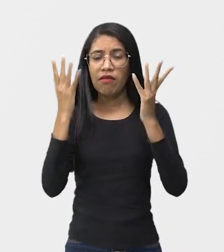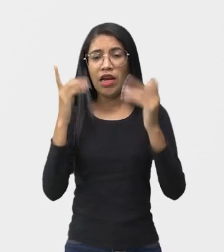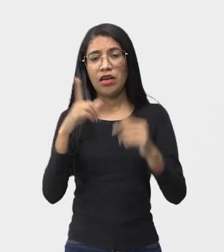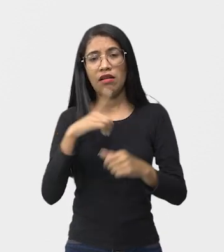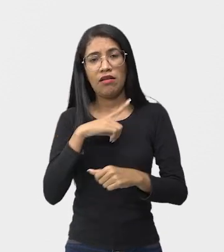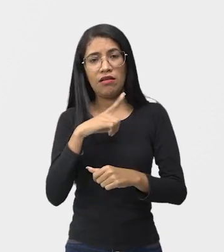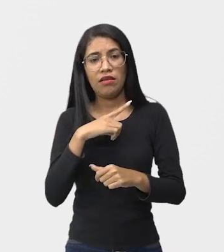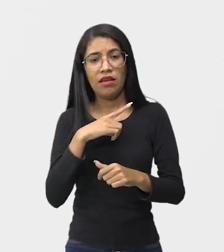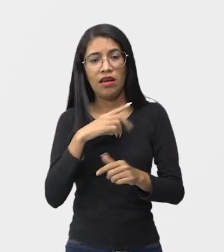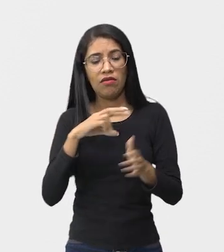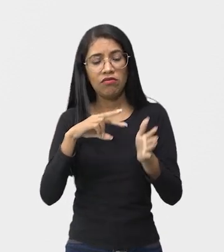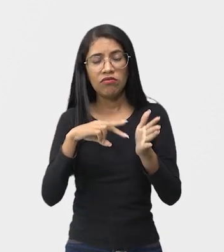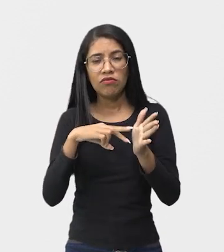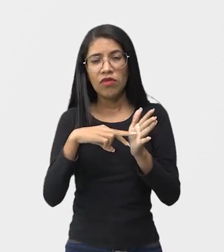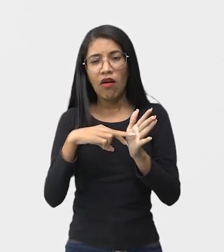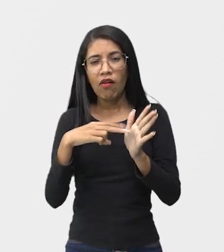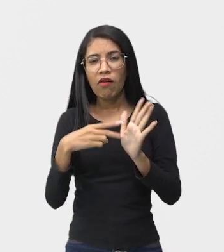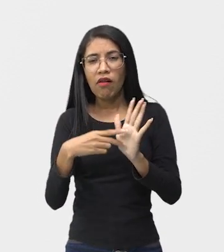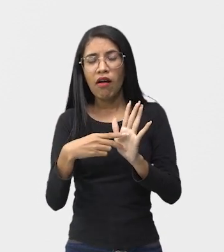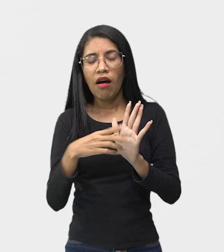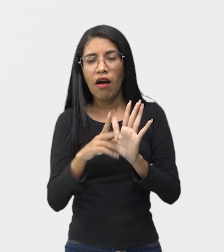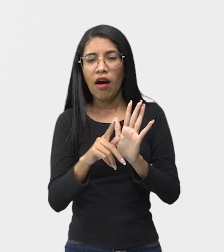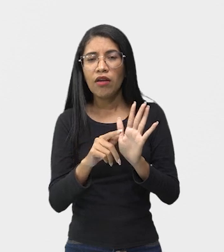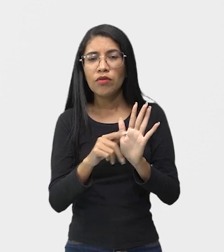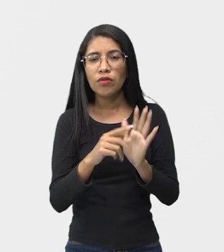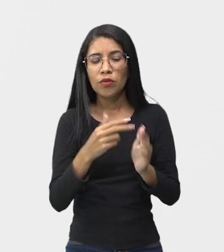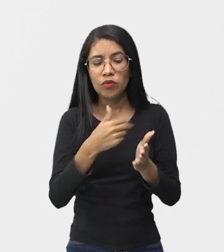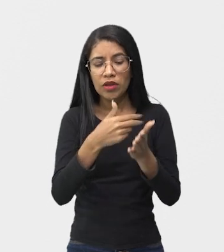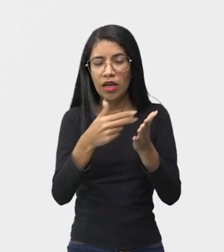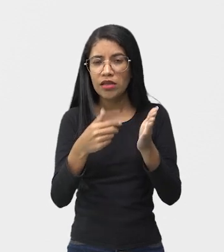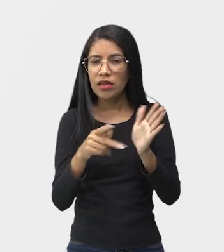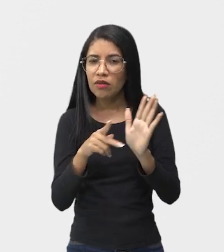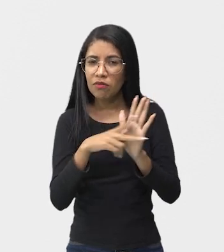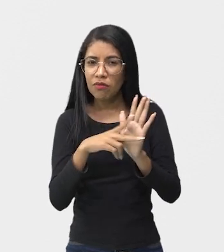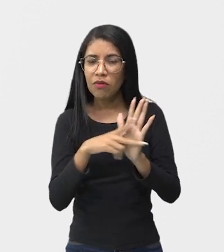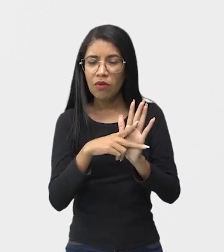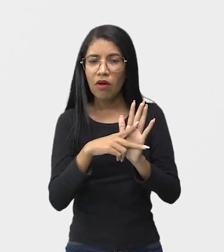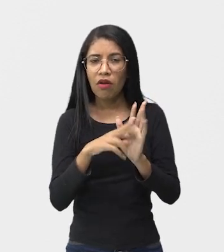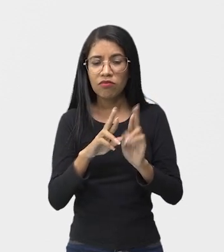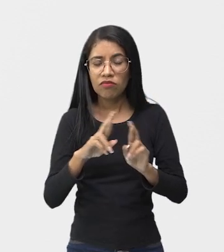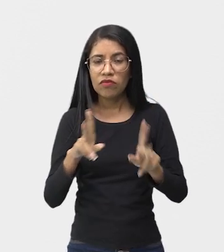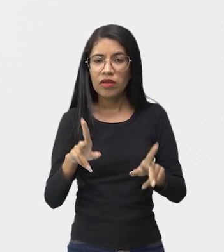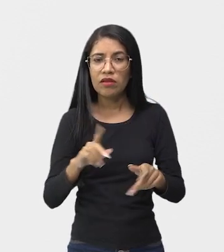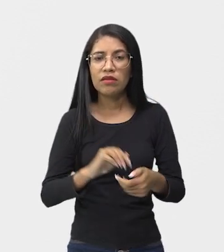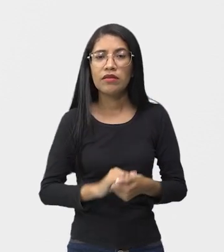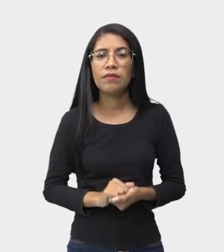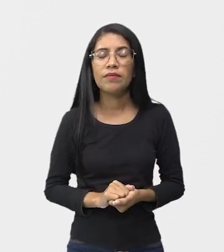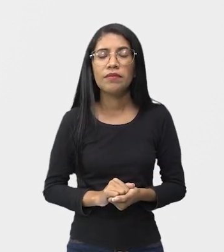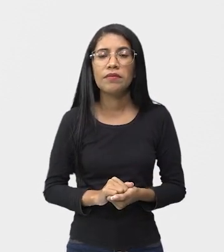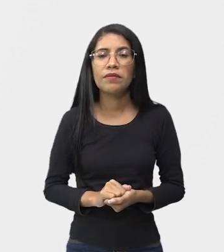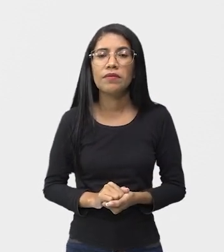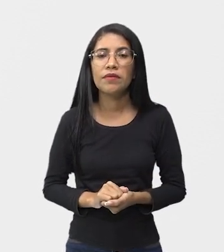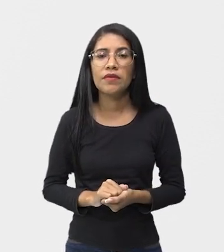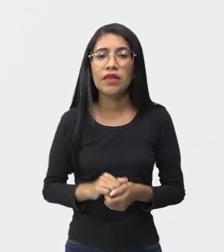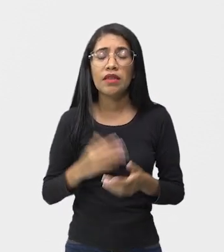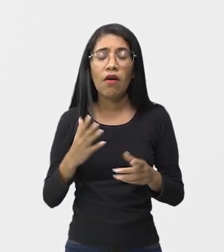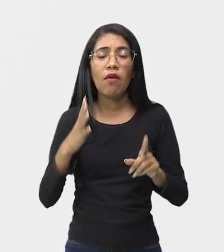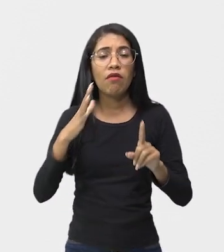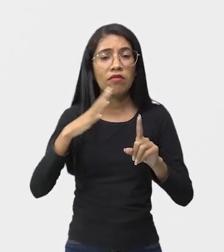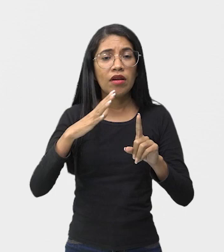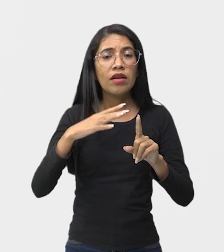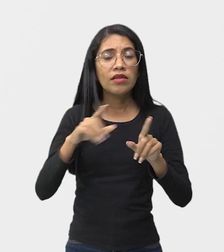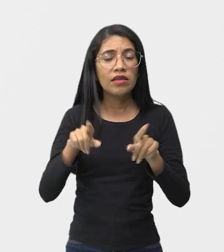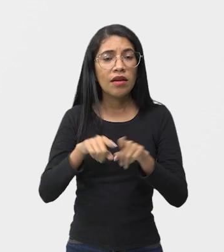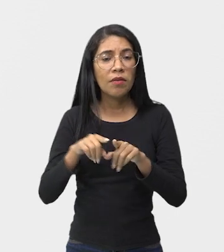ela tem vamos dizer, um grafismo diferente, certo? Continuando,